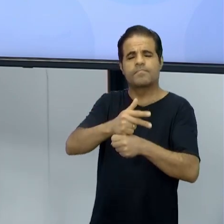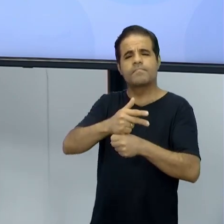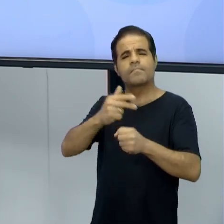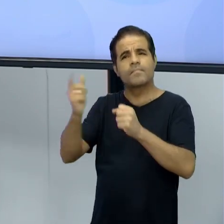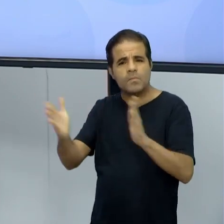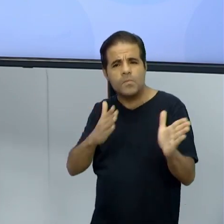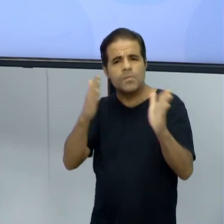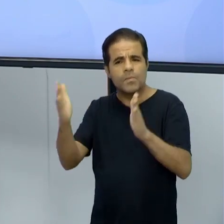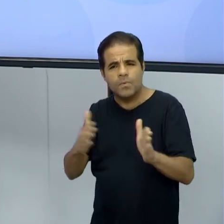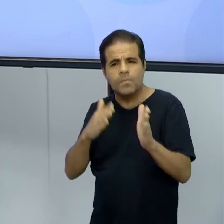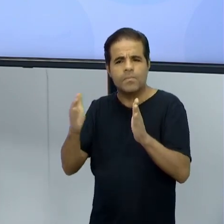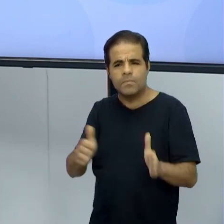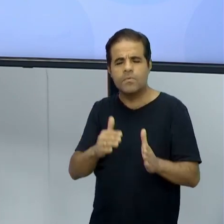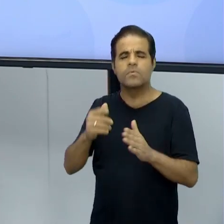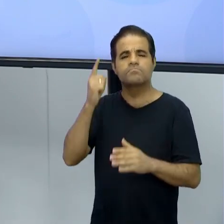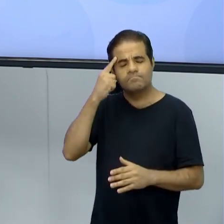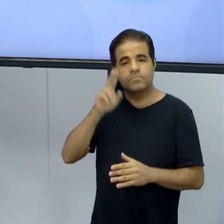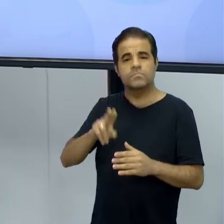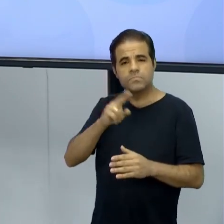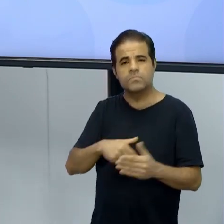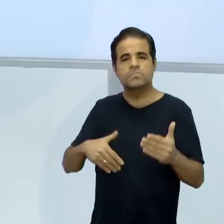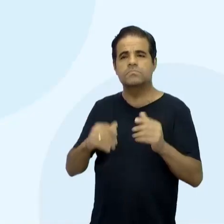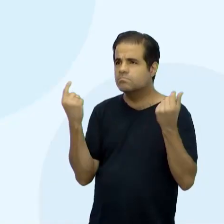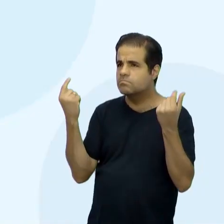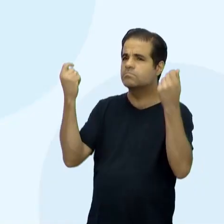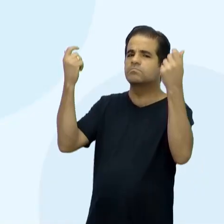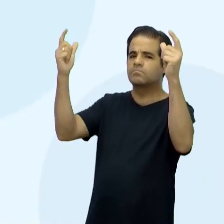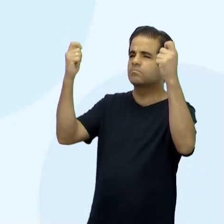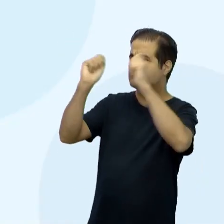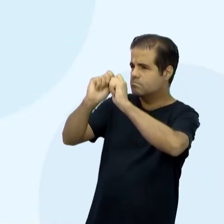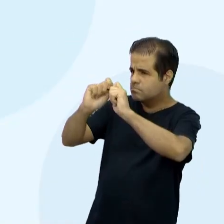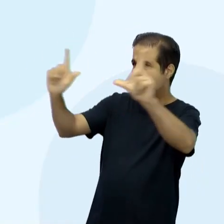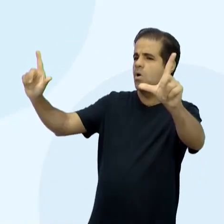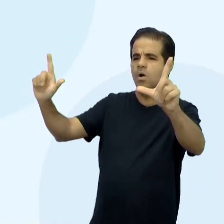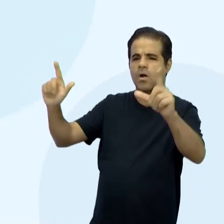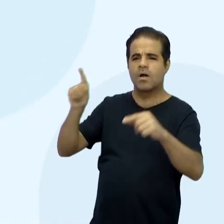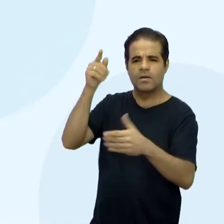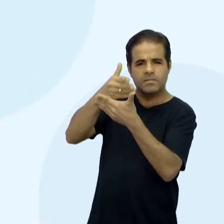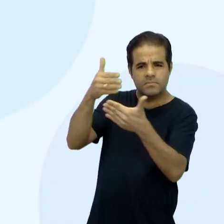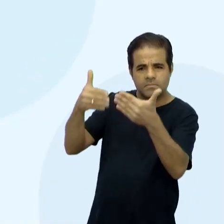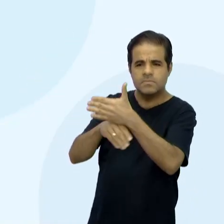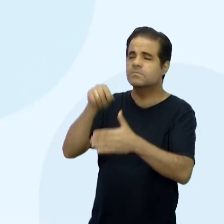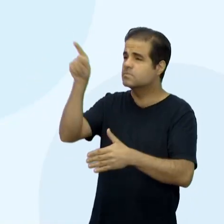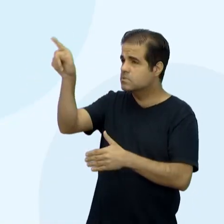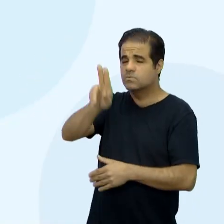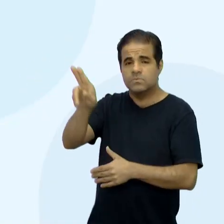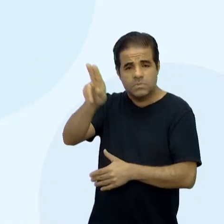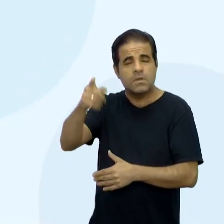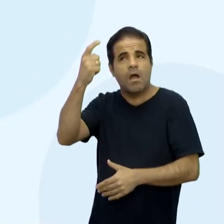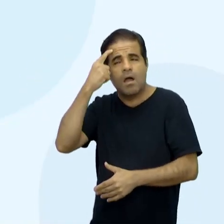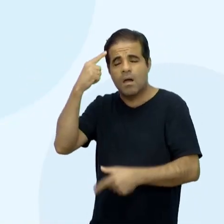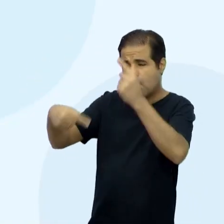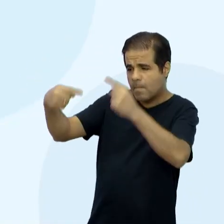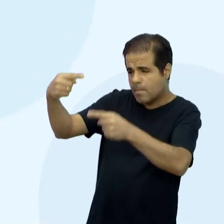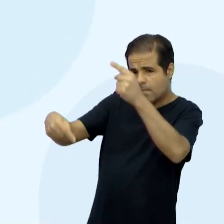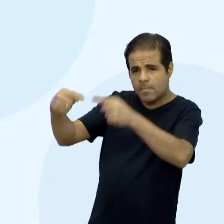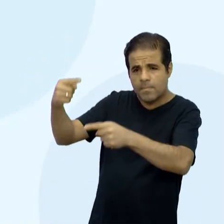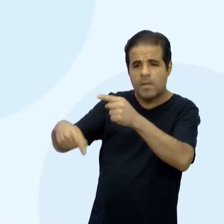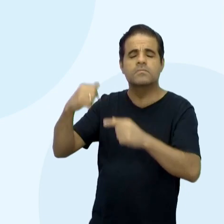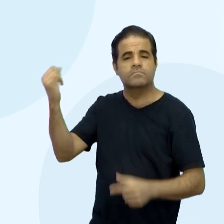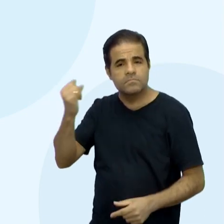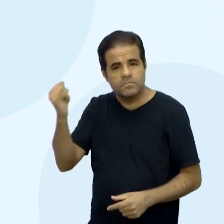vídeo, retome os momentos, use esse slide, ó, coloca na tela agora, coloca na tela, isso. Use esse slide, por favor, e debatam muito, porque